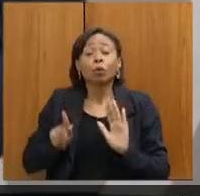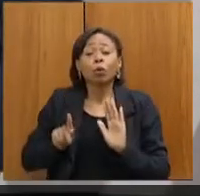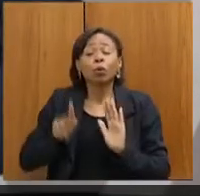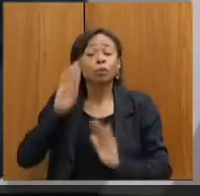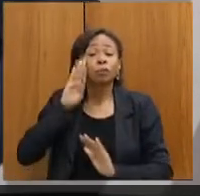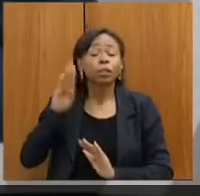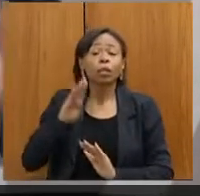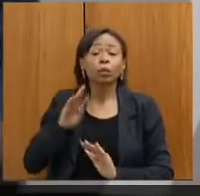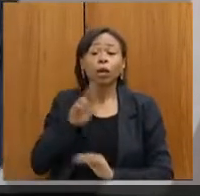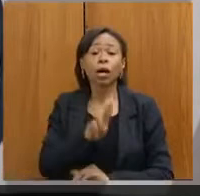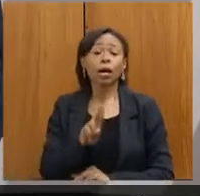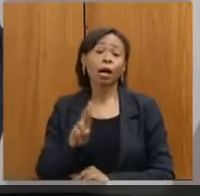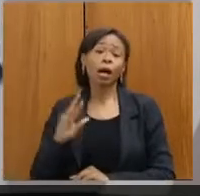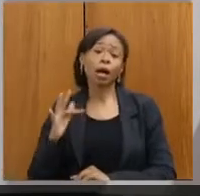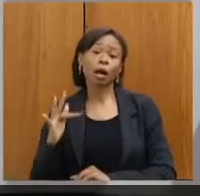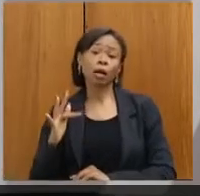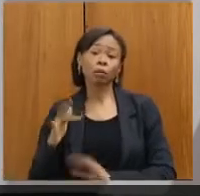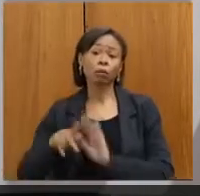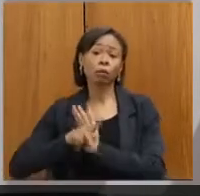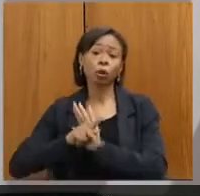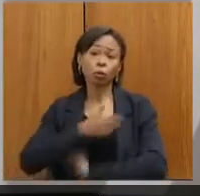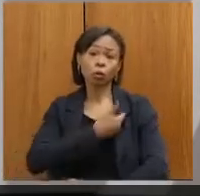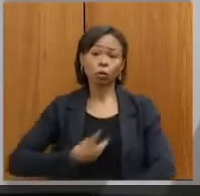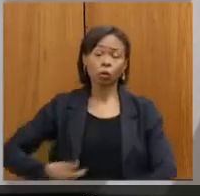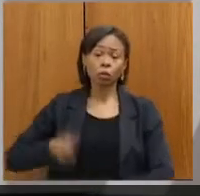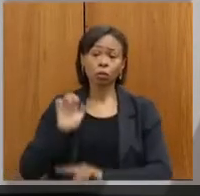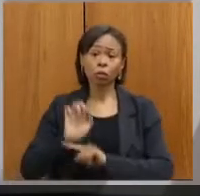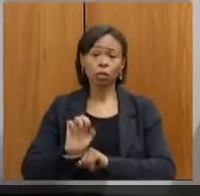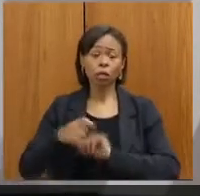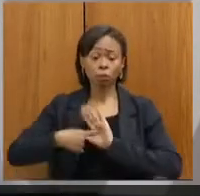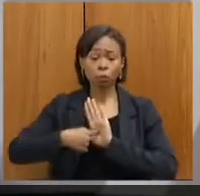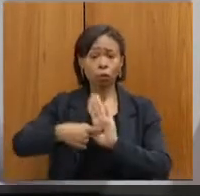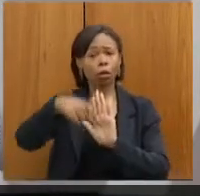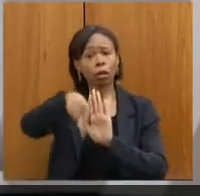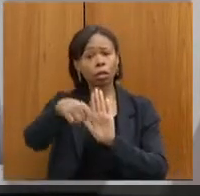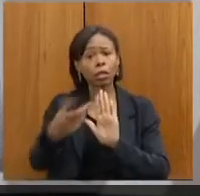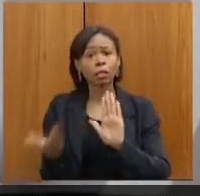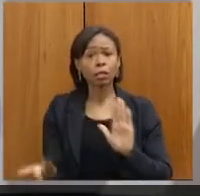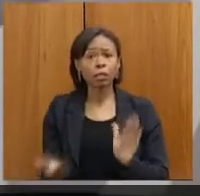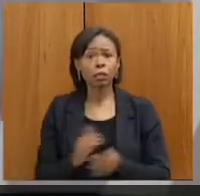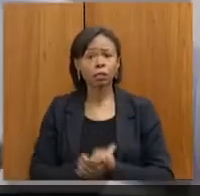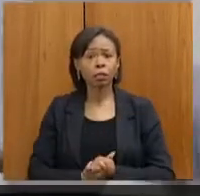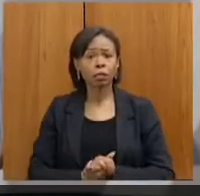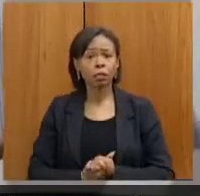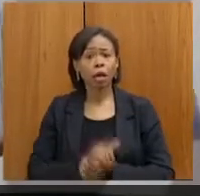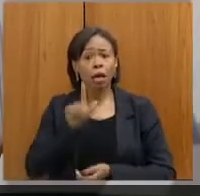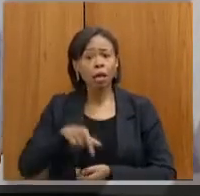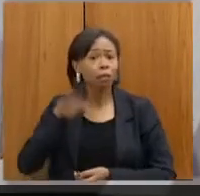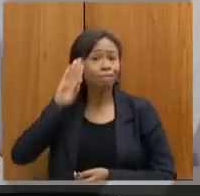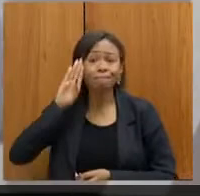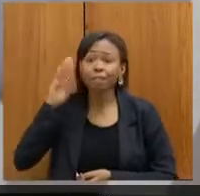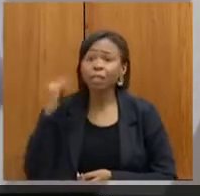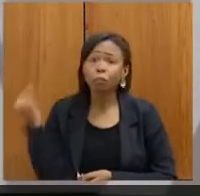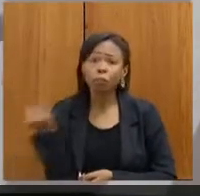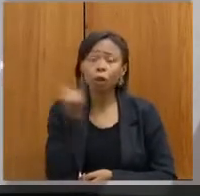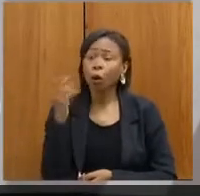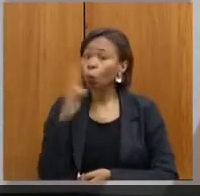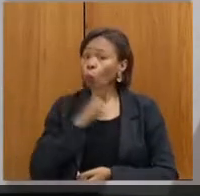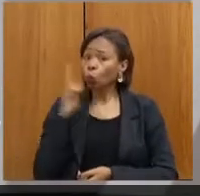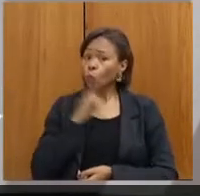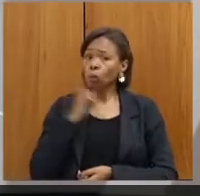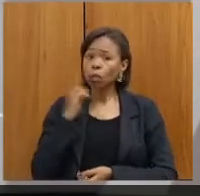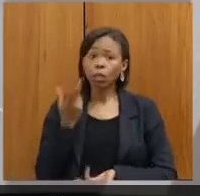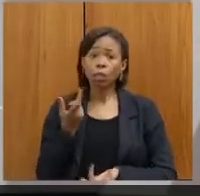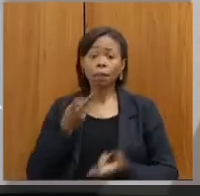regime de recuperação fiscal que o governo do estado apresenta aqui na casa como uma questão Fundamental e de urgência que inclusive